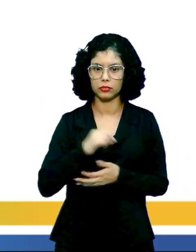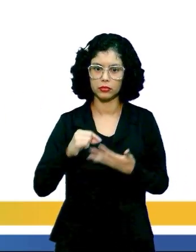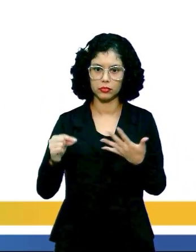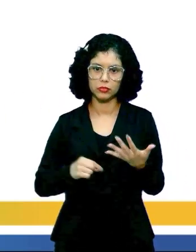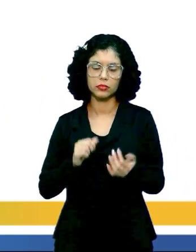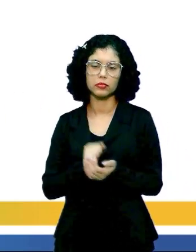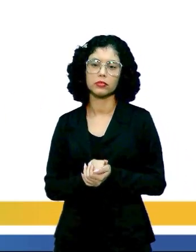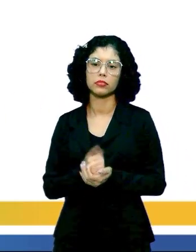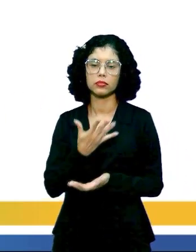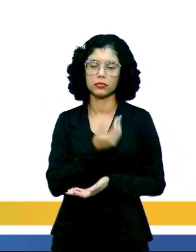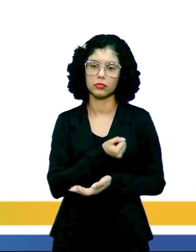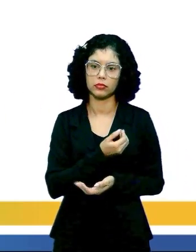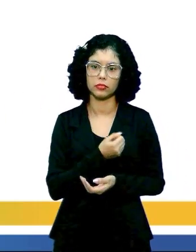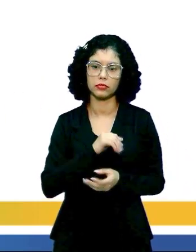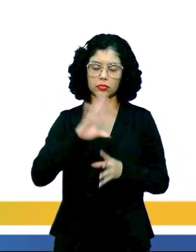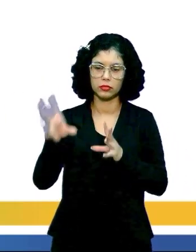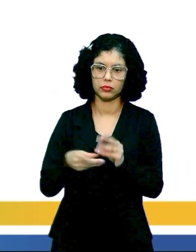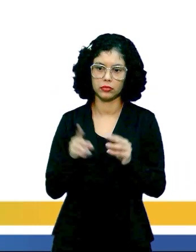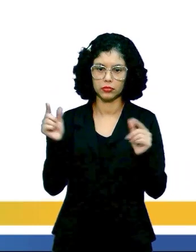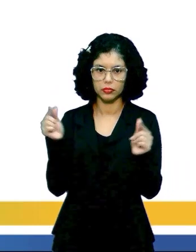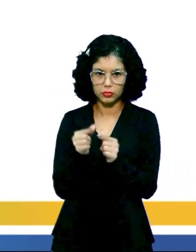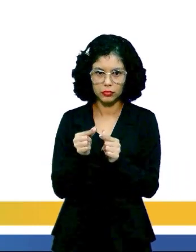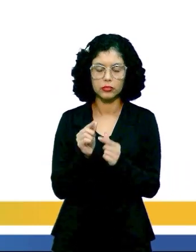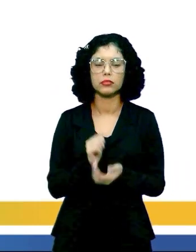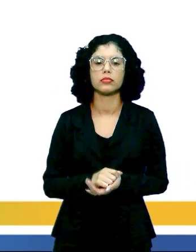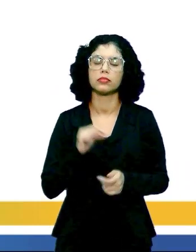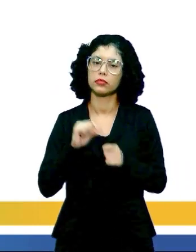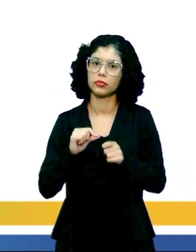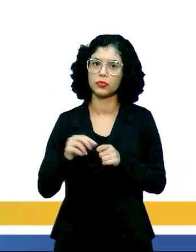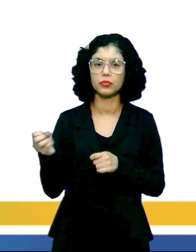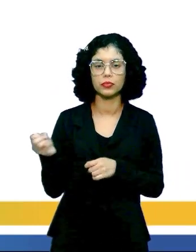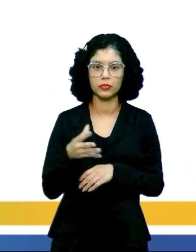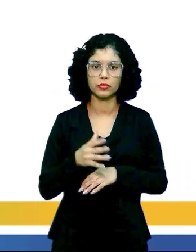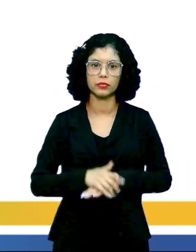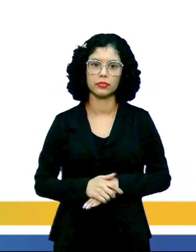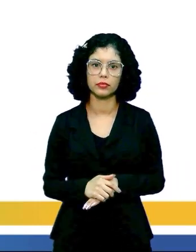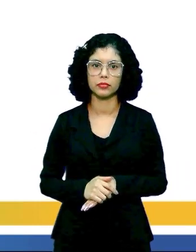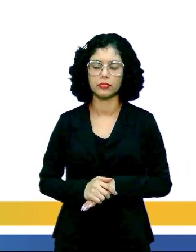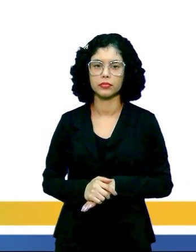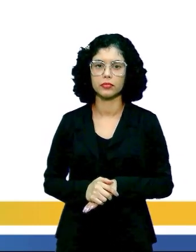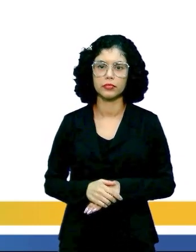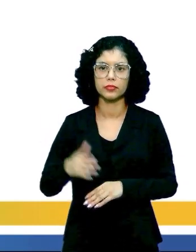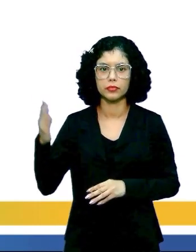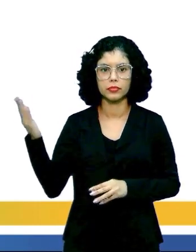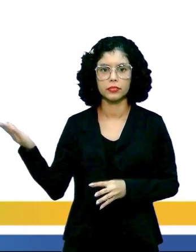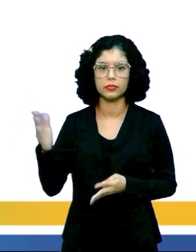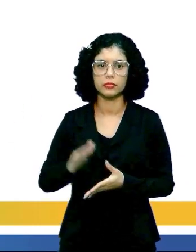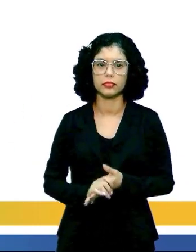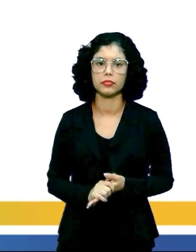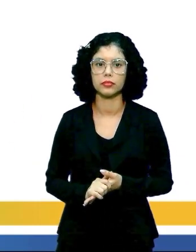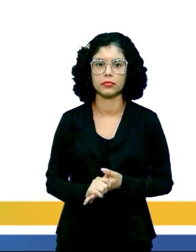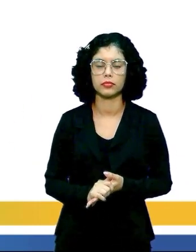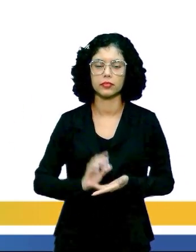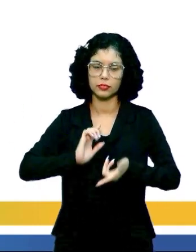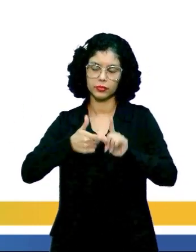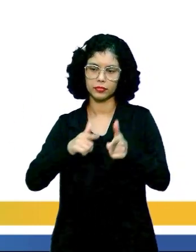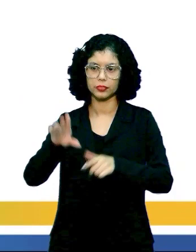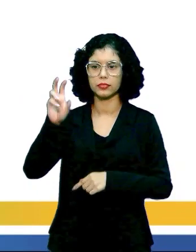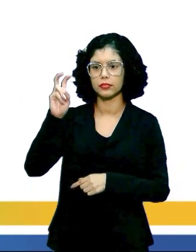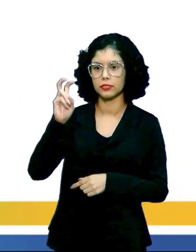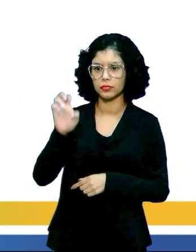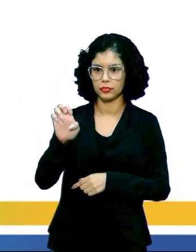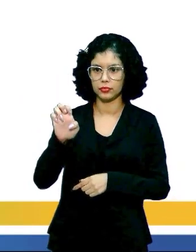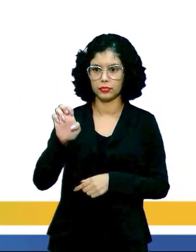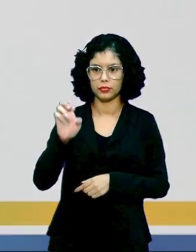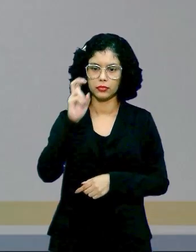outros elementos em proporções e números inteiros pequenos para formar compostos. Foi aquilo que eu comentei no